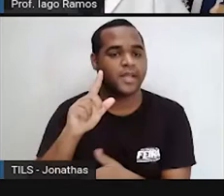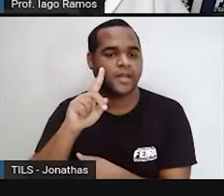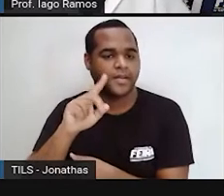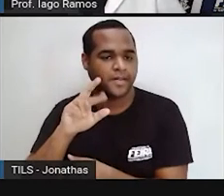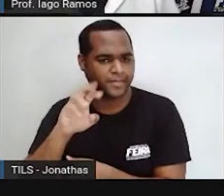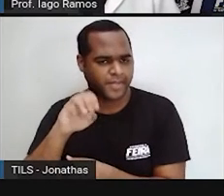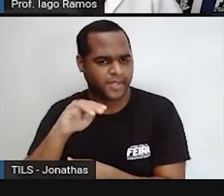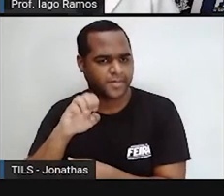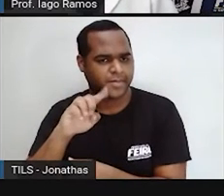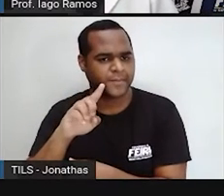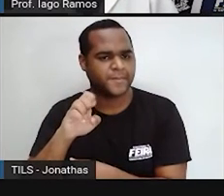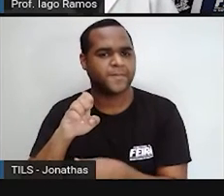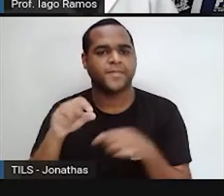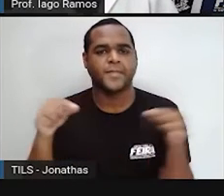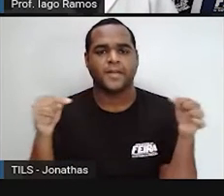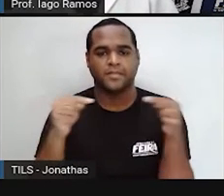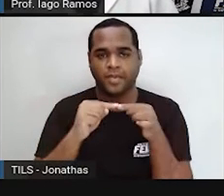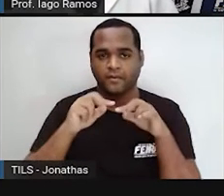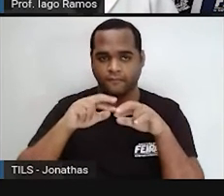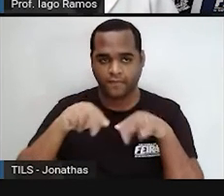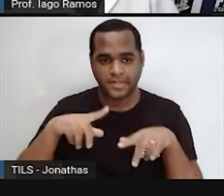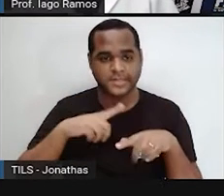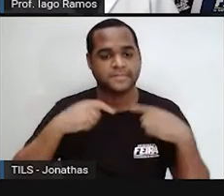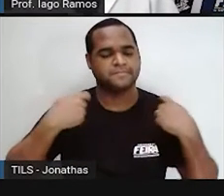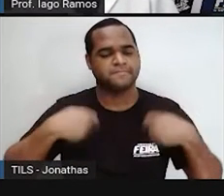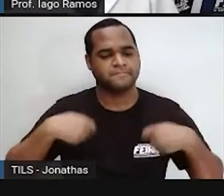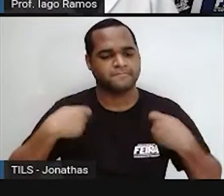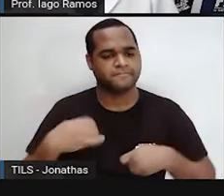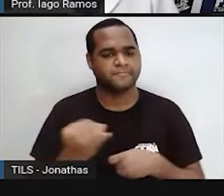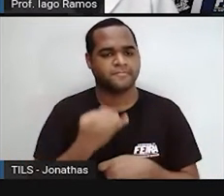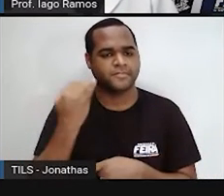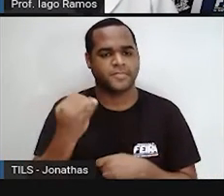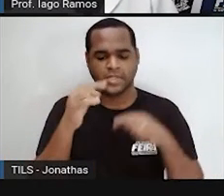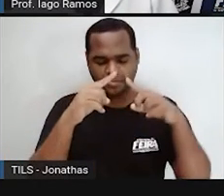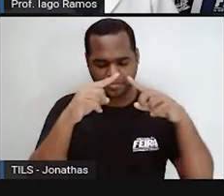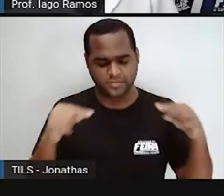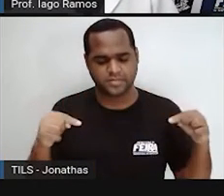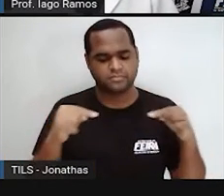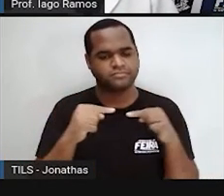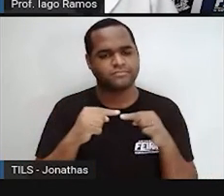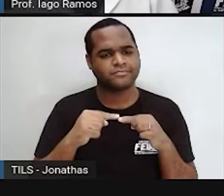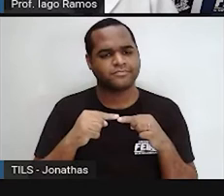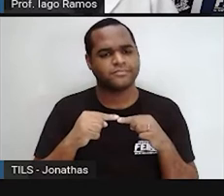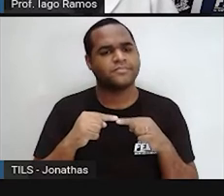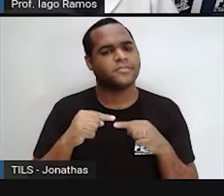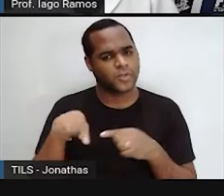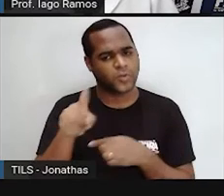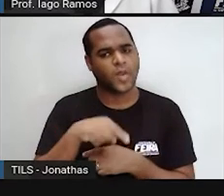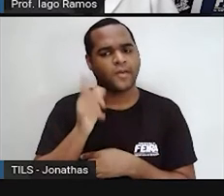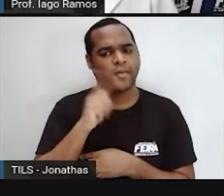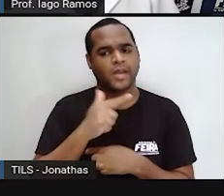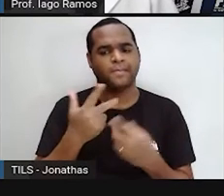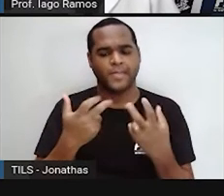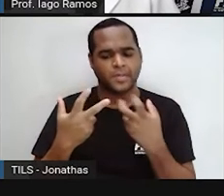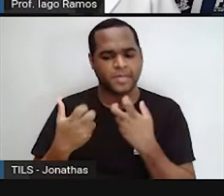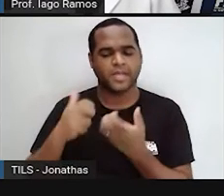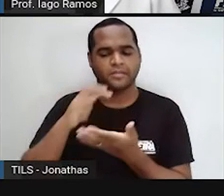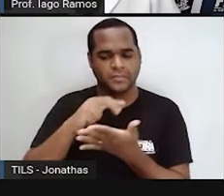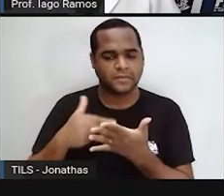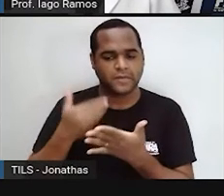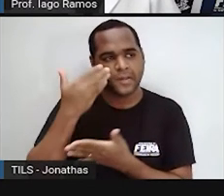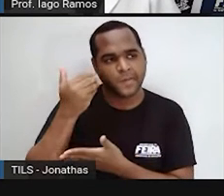pirâmide essas faces laterais precisam ser triângulos né como a gente consegue perceber